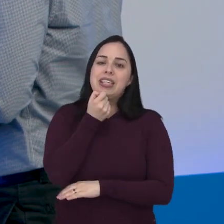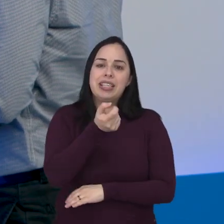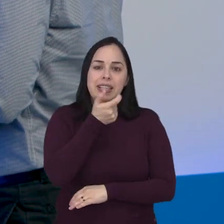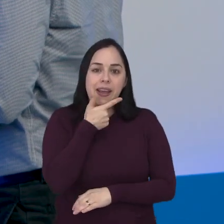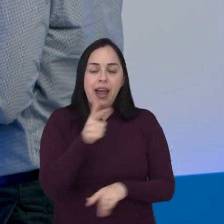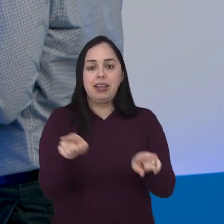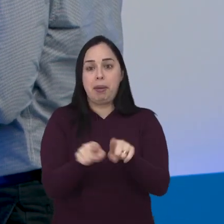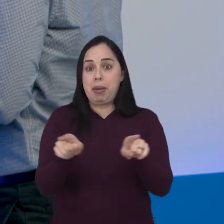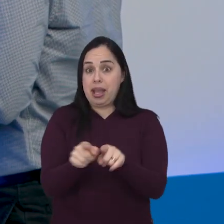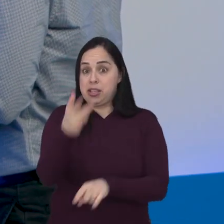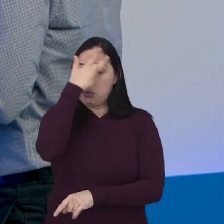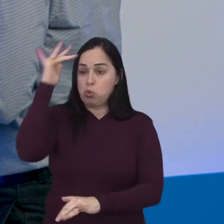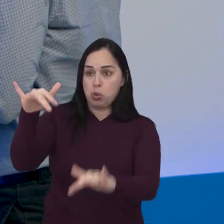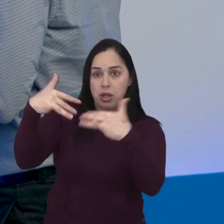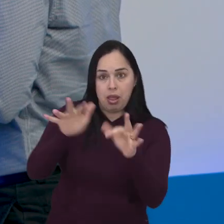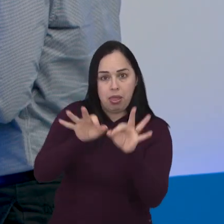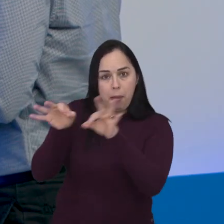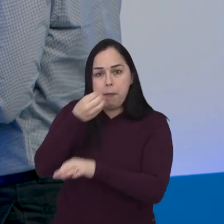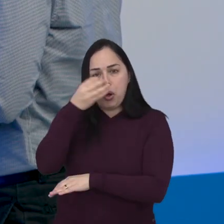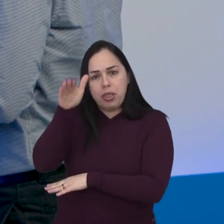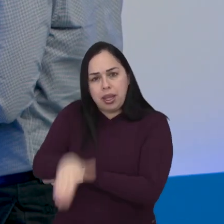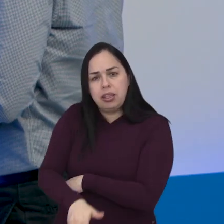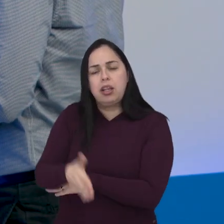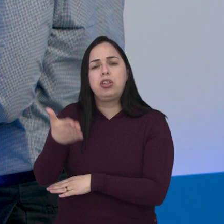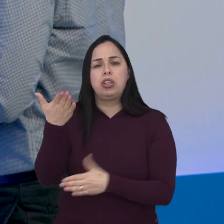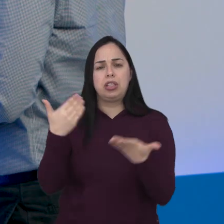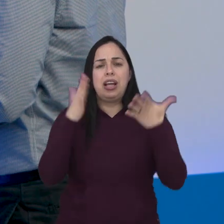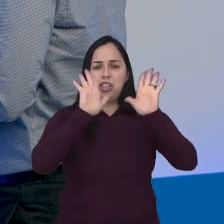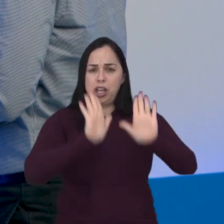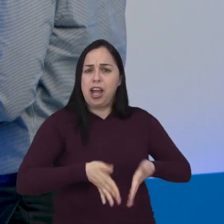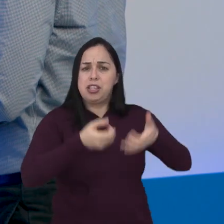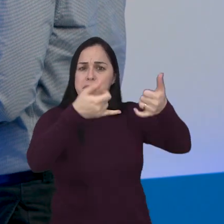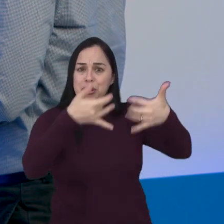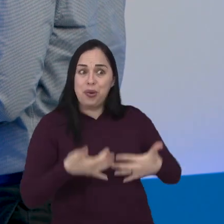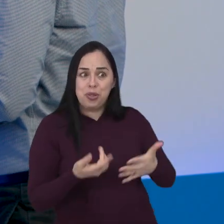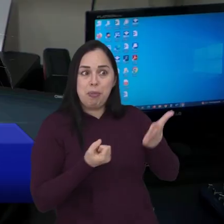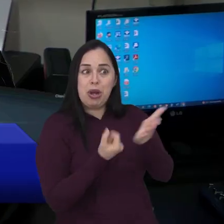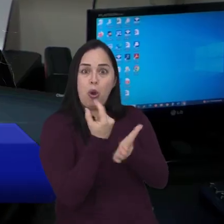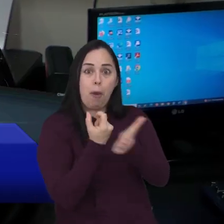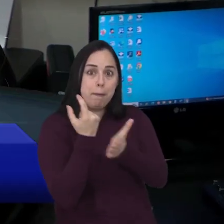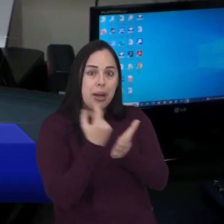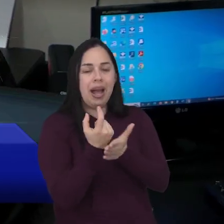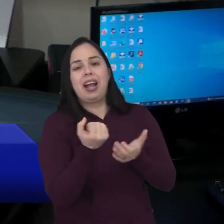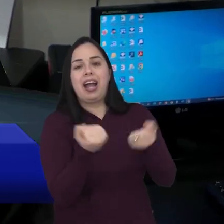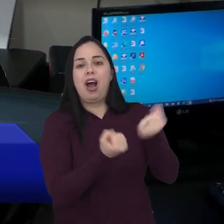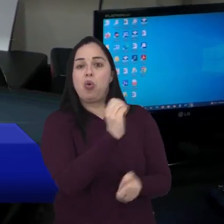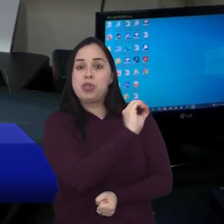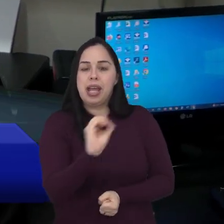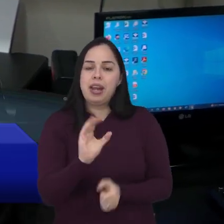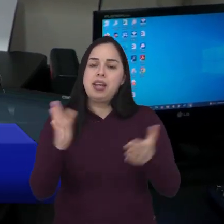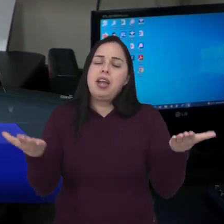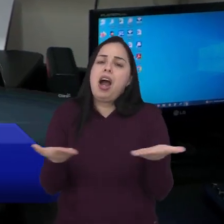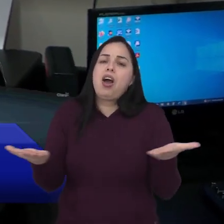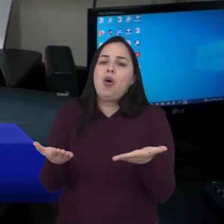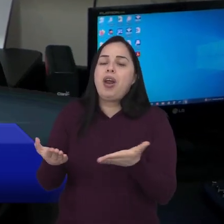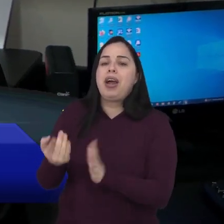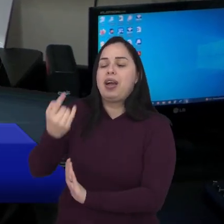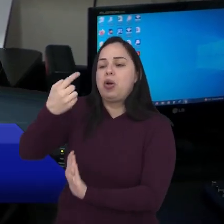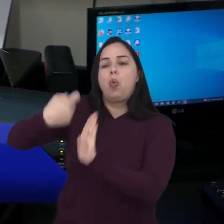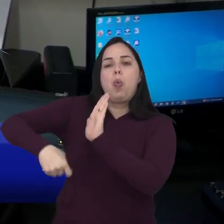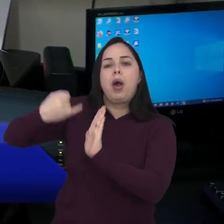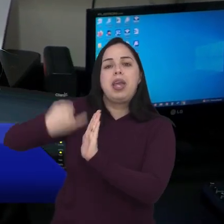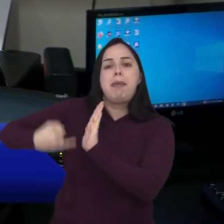Boa tarde, Lucas, e a todos que nos acompanham. A gente estava falando agora há pouco sobre a compra de veículos, né? E agora a gente vai falar sobre o IPVA e